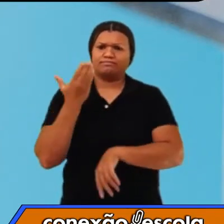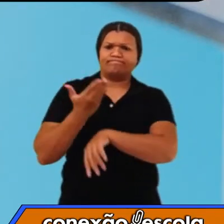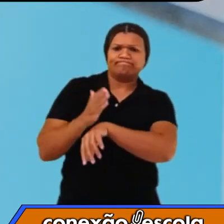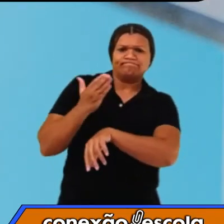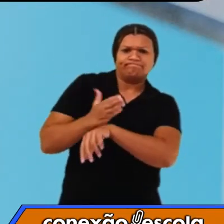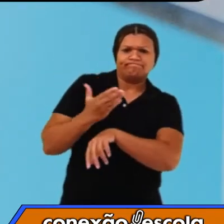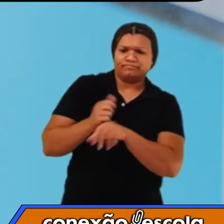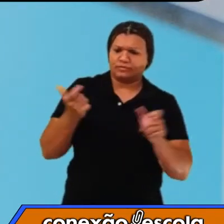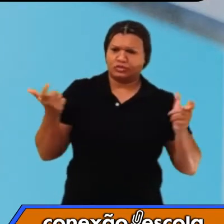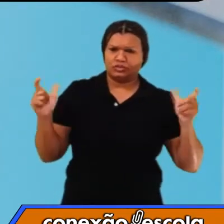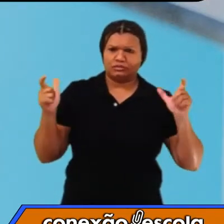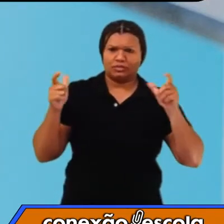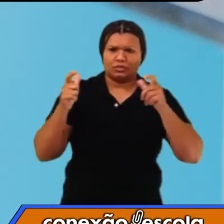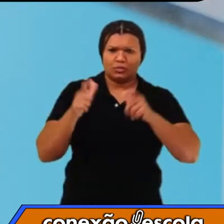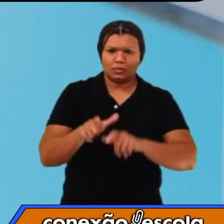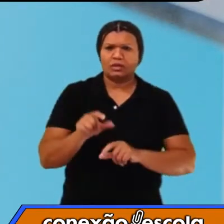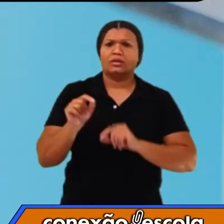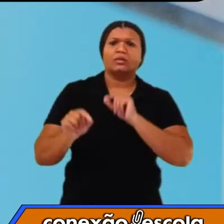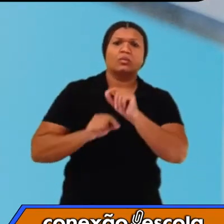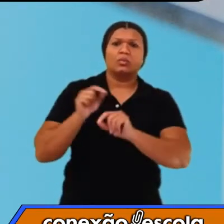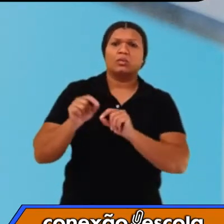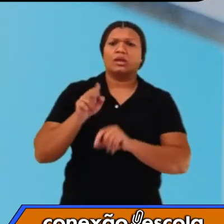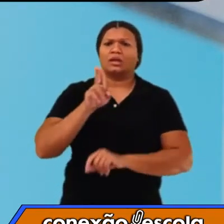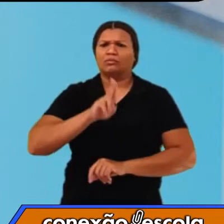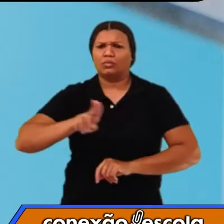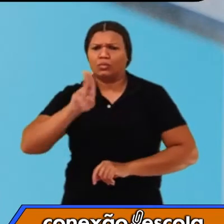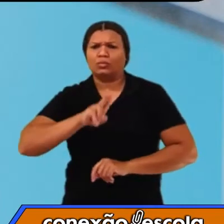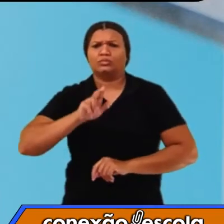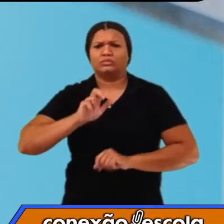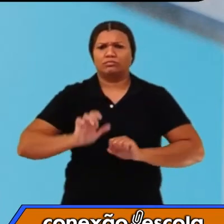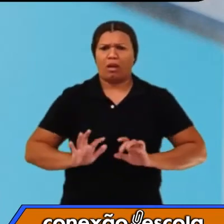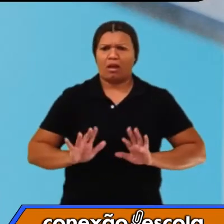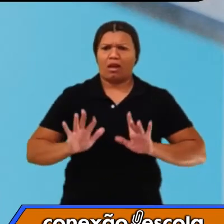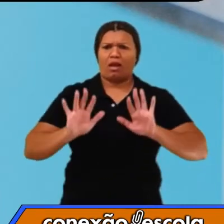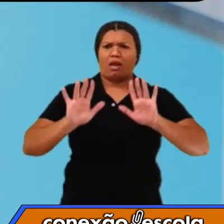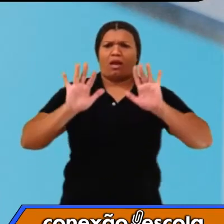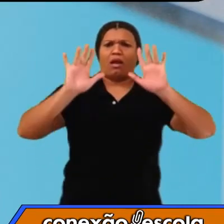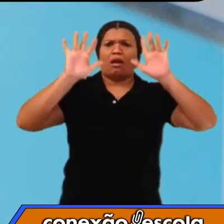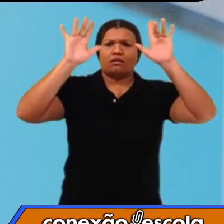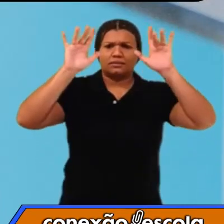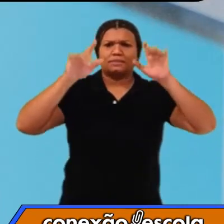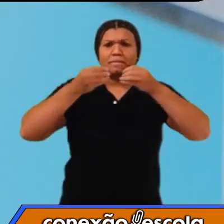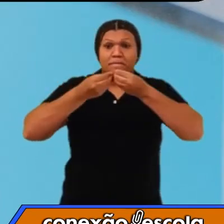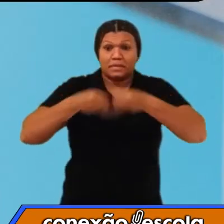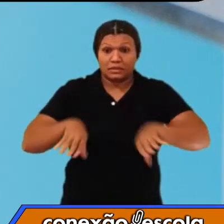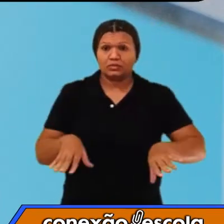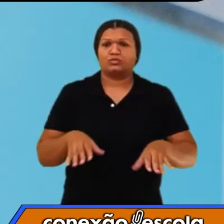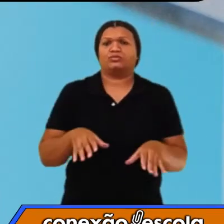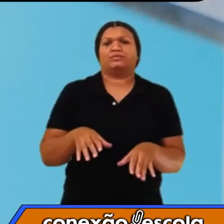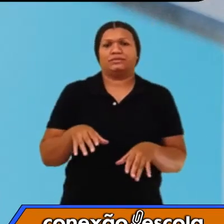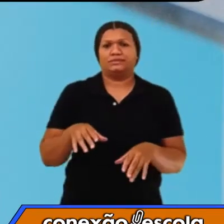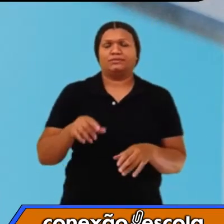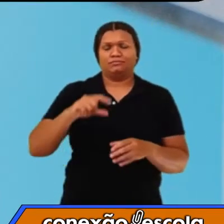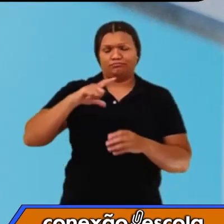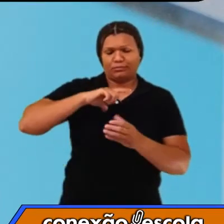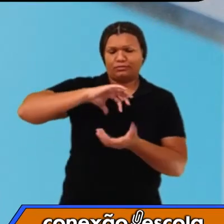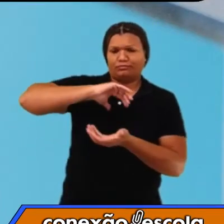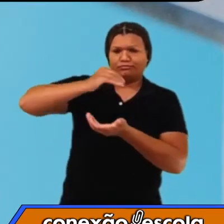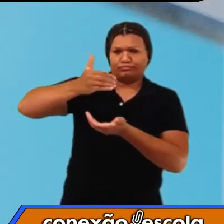a produção de certos gases, o uso de certos gases que sejam aí prejudiciais a essa